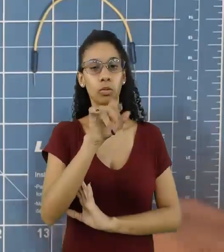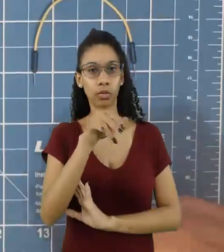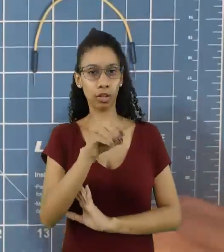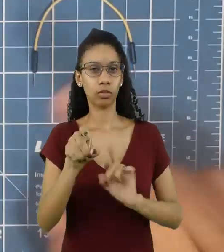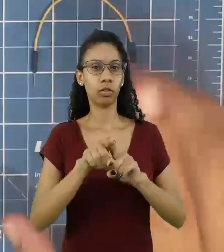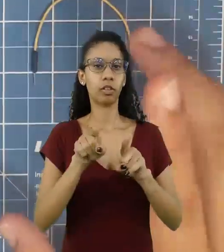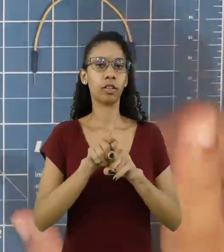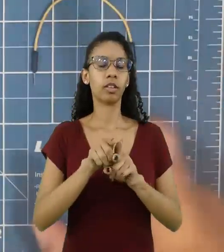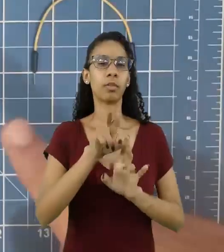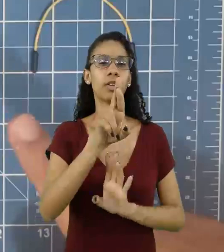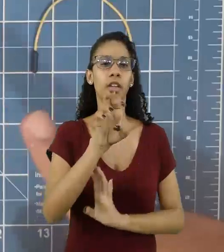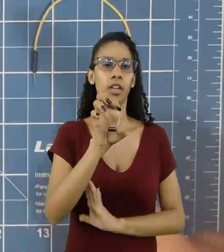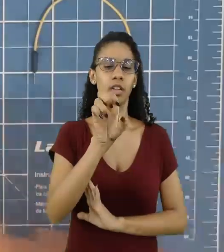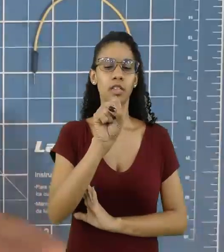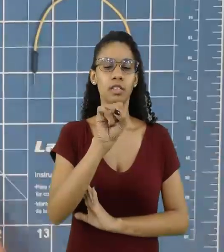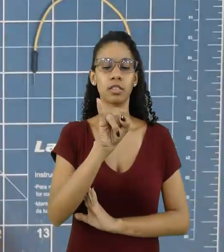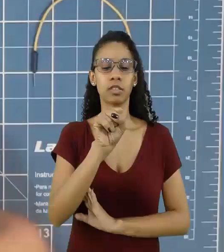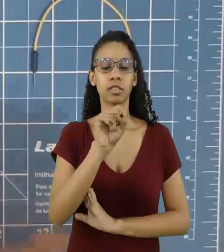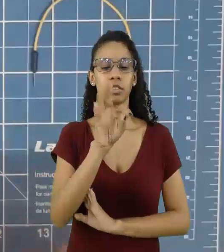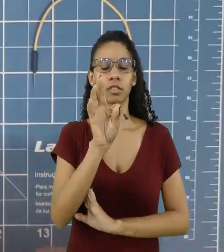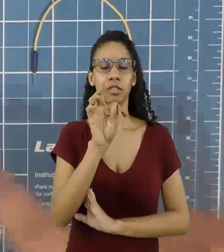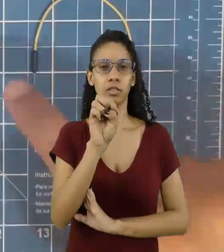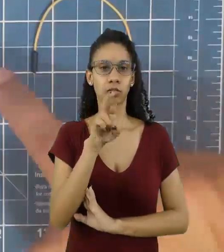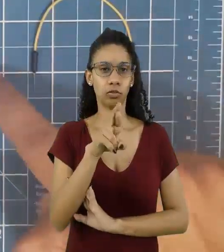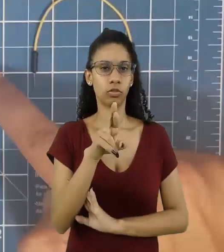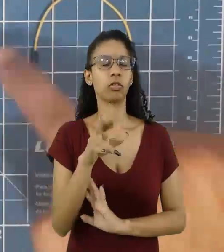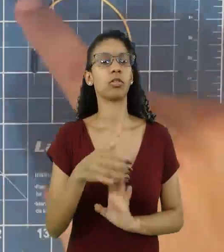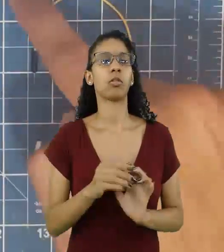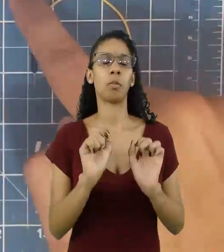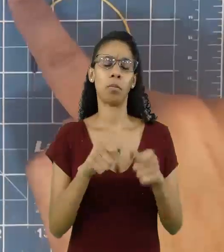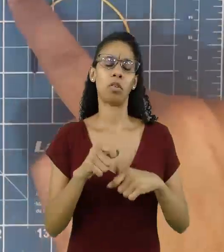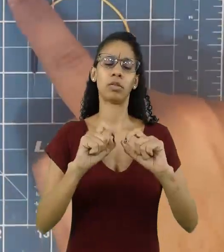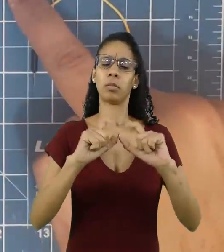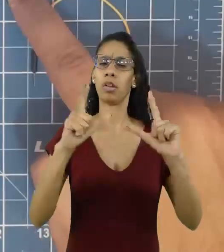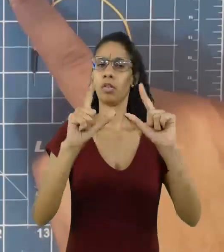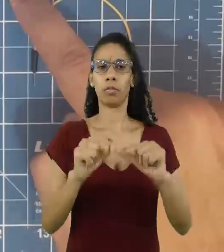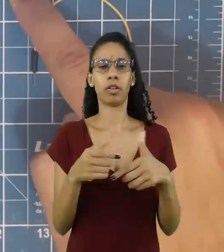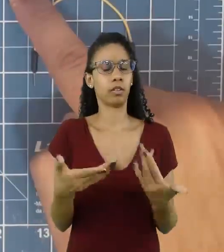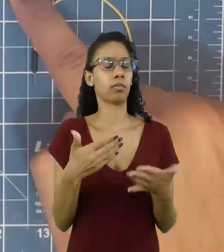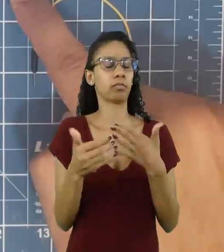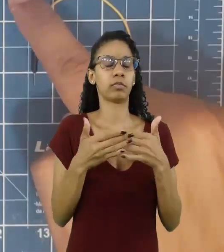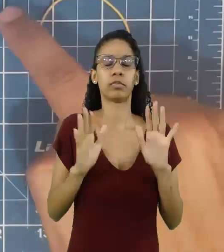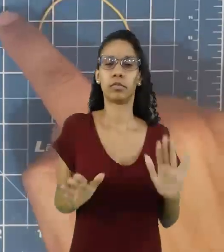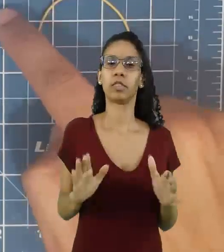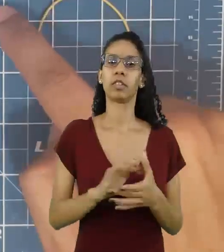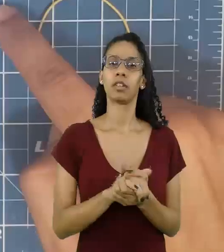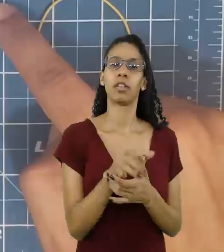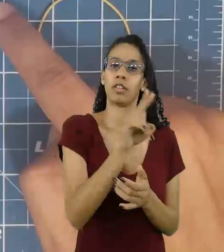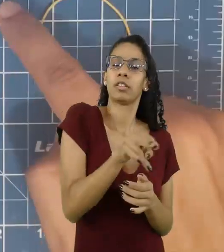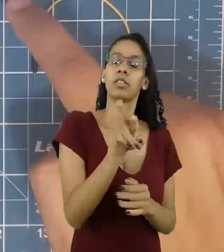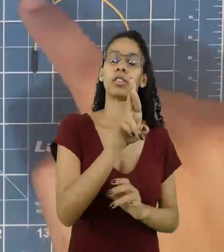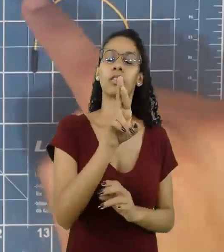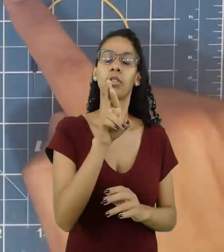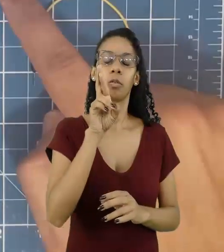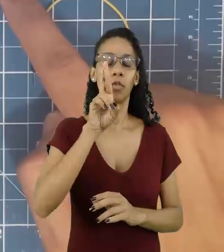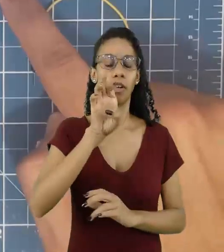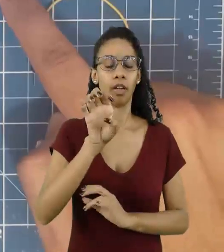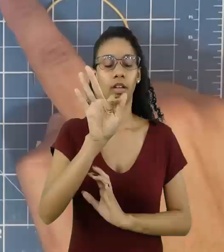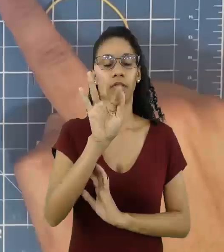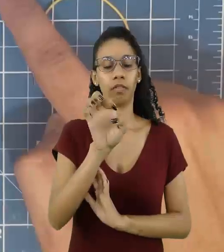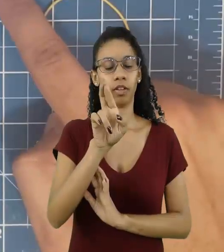protoboard, LDR, um resistor de 10 kΩ, pode ser um resistor maior ou menor. Ele vai ser utilizado como uma resistência de